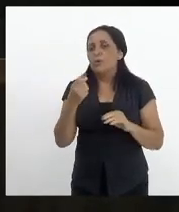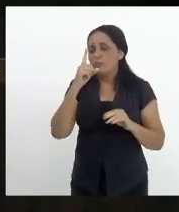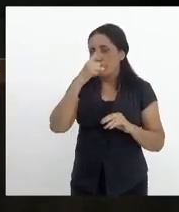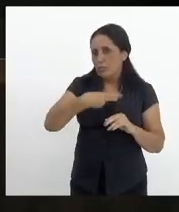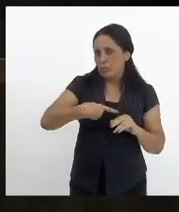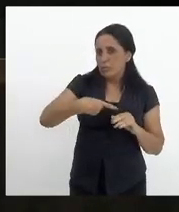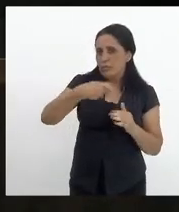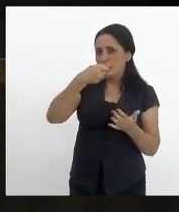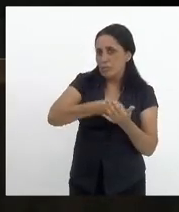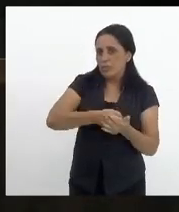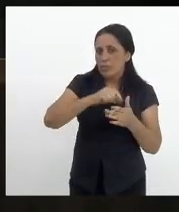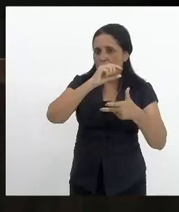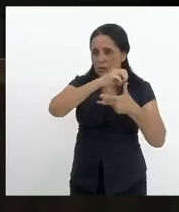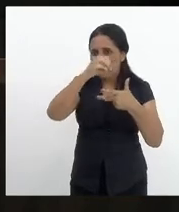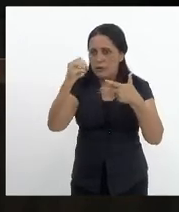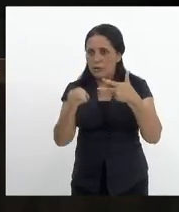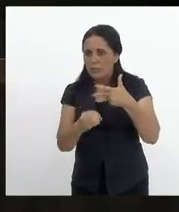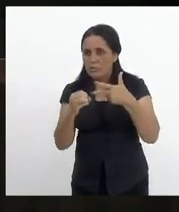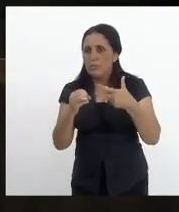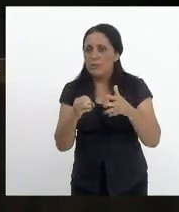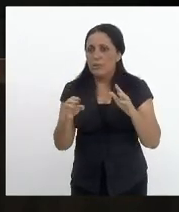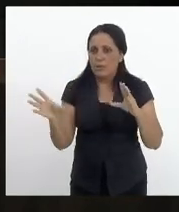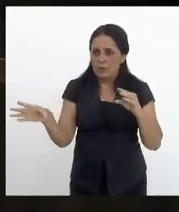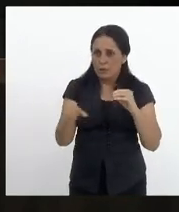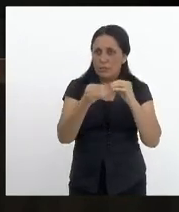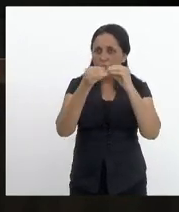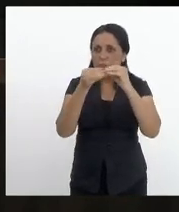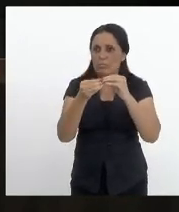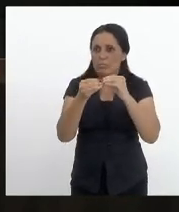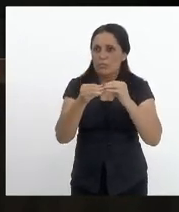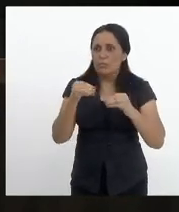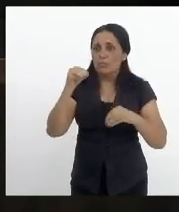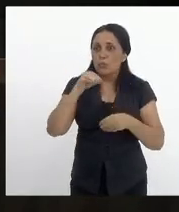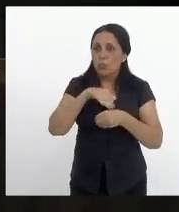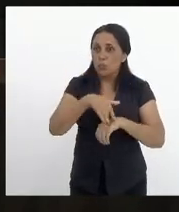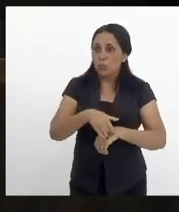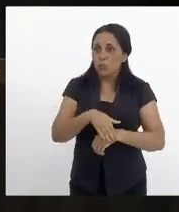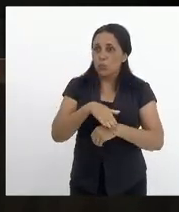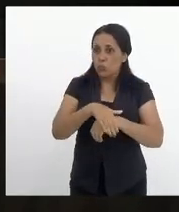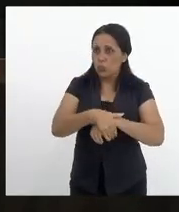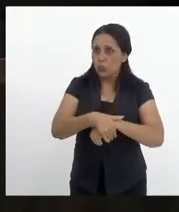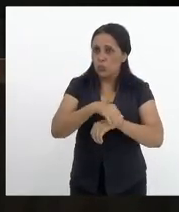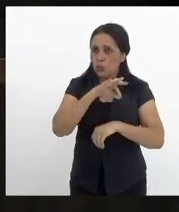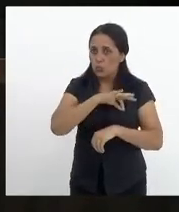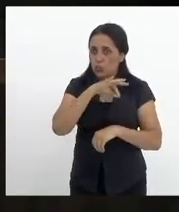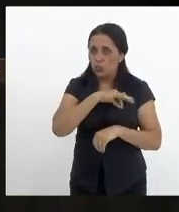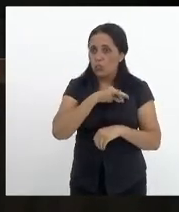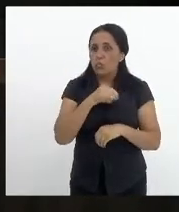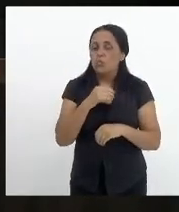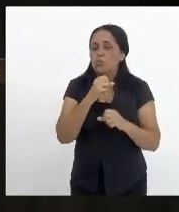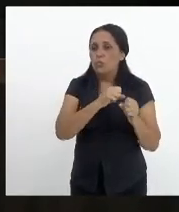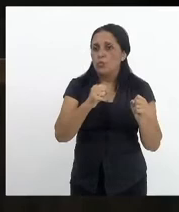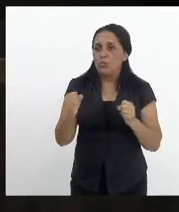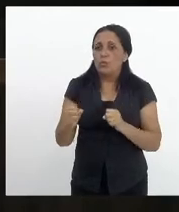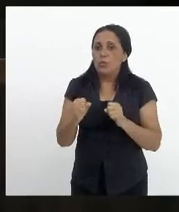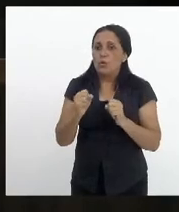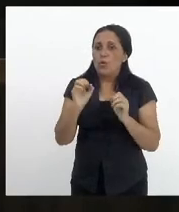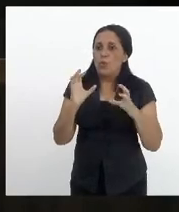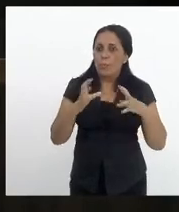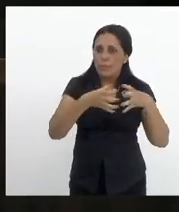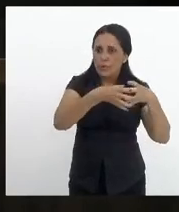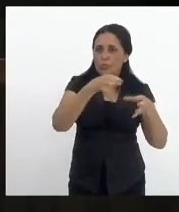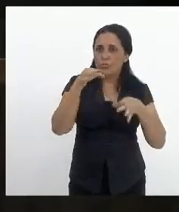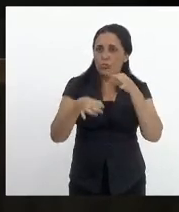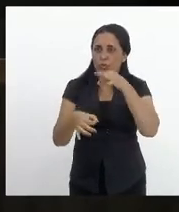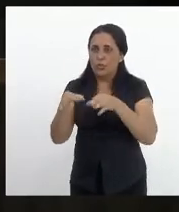adicional noturno aos servidores públicos civis na forma que menciona. Pendendo de pareceres das comissões de Constituição e Justiça, de Servidores Públicos e de